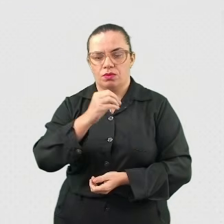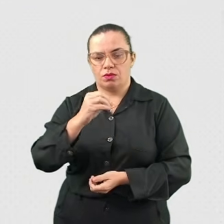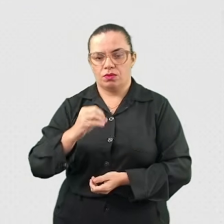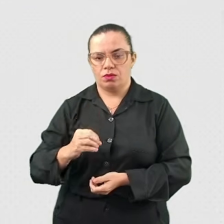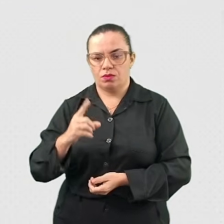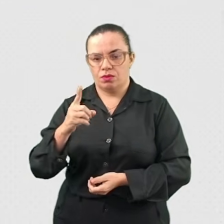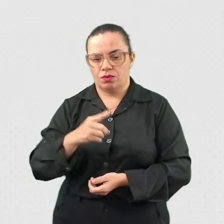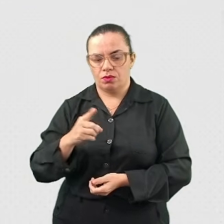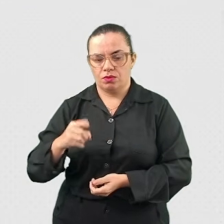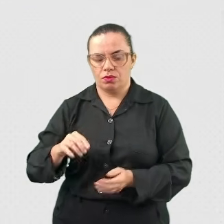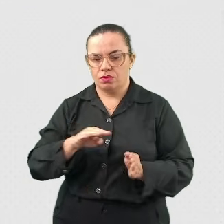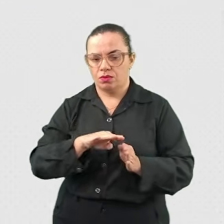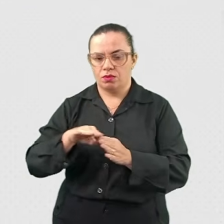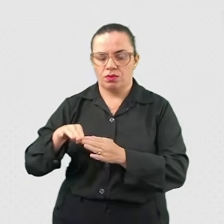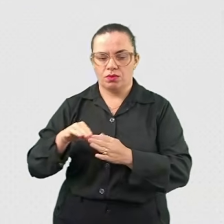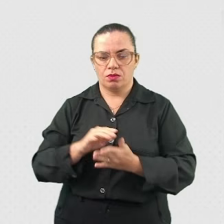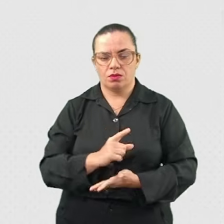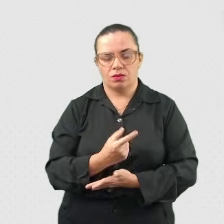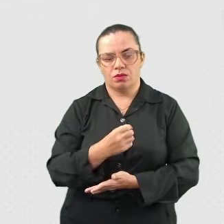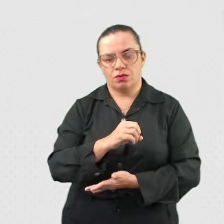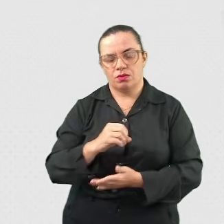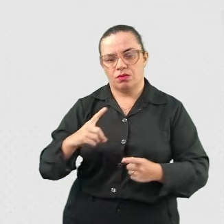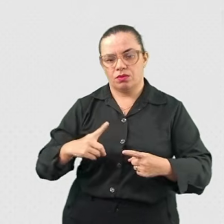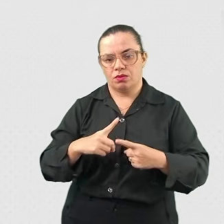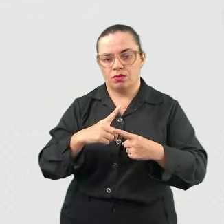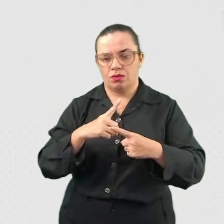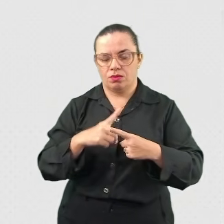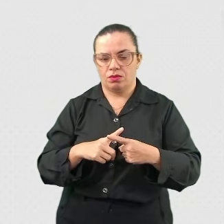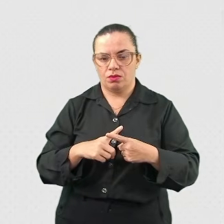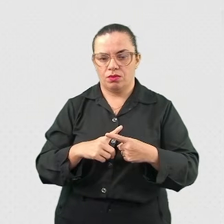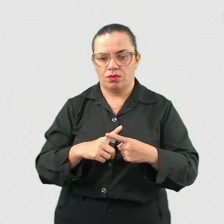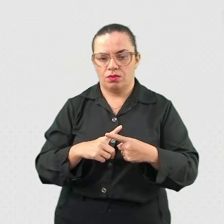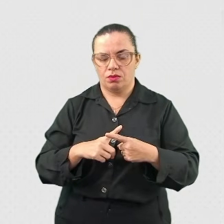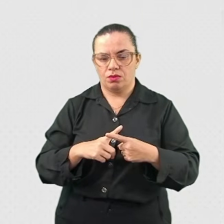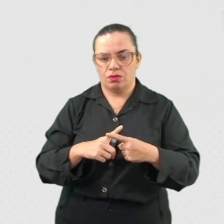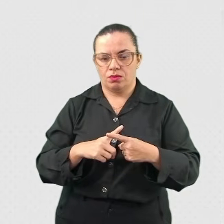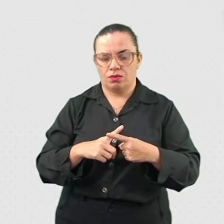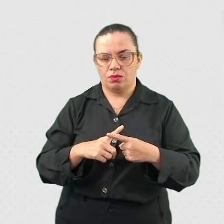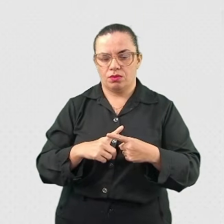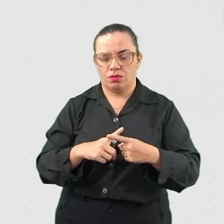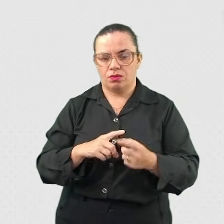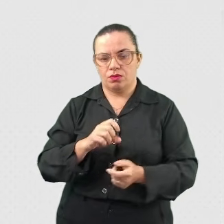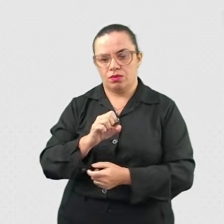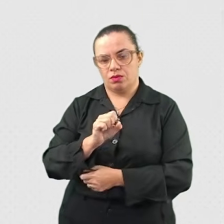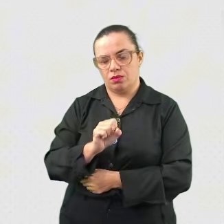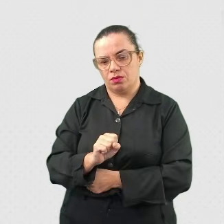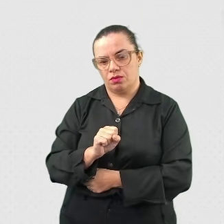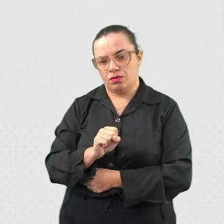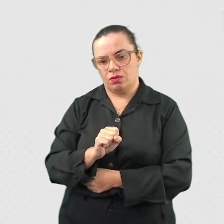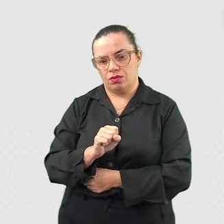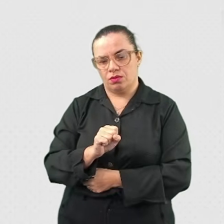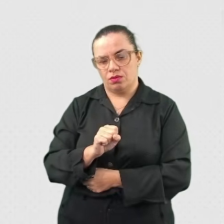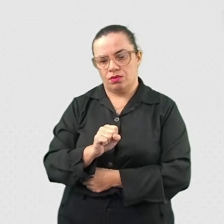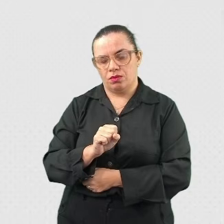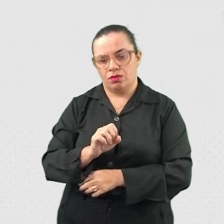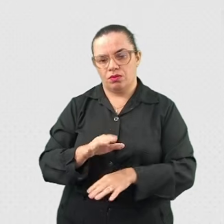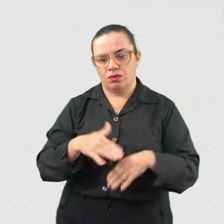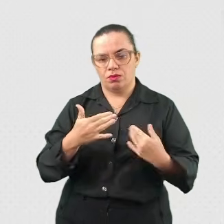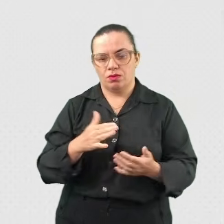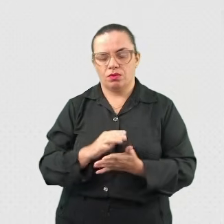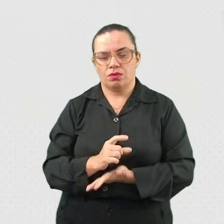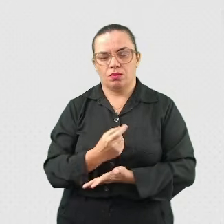fica 18 multiplicado. 10 menos 2 dá 8. Tá? Então, basta multiplicar